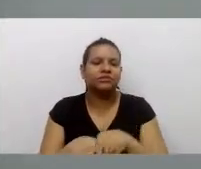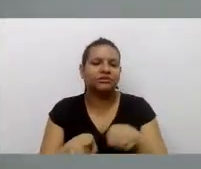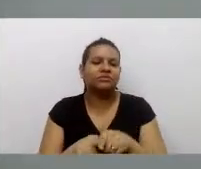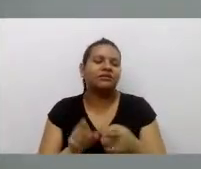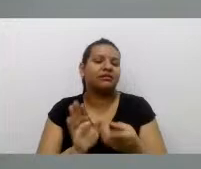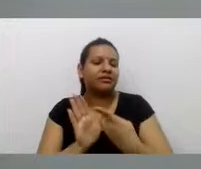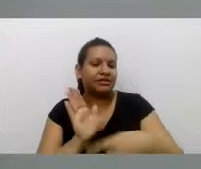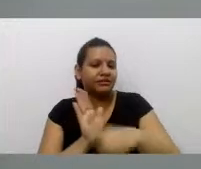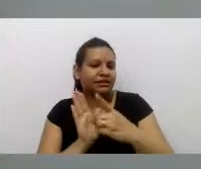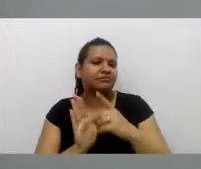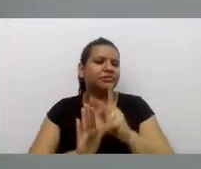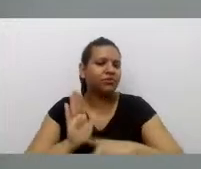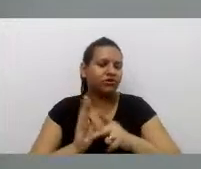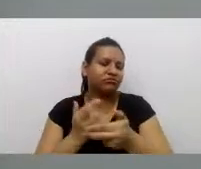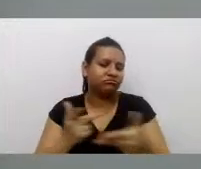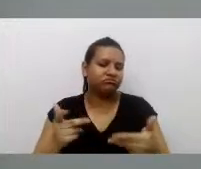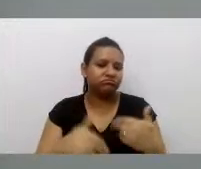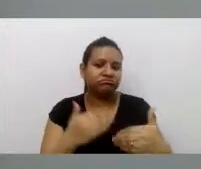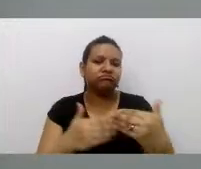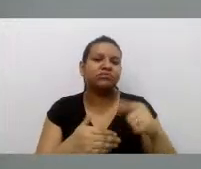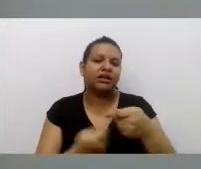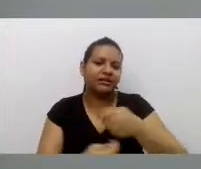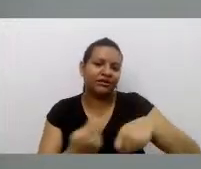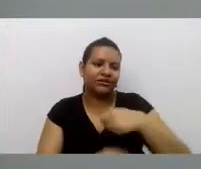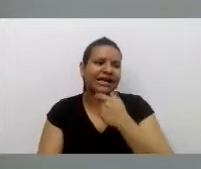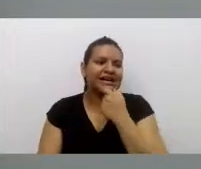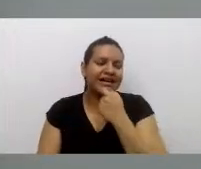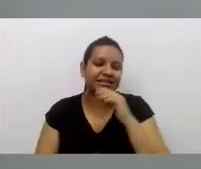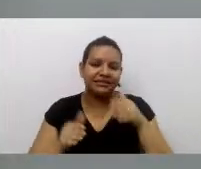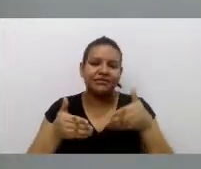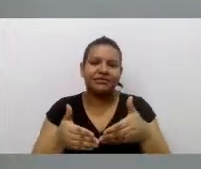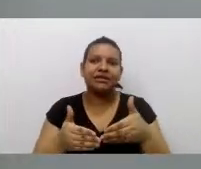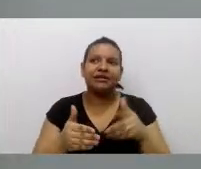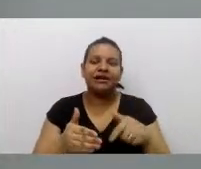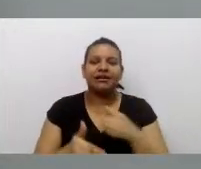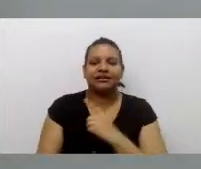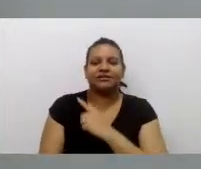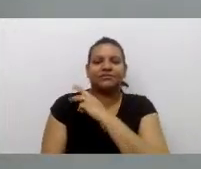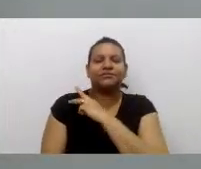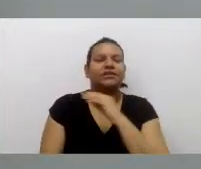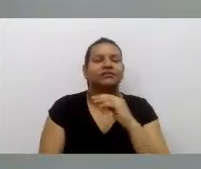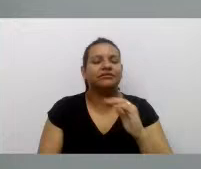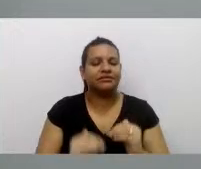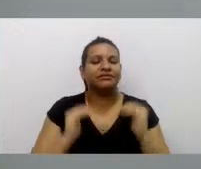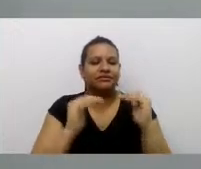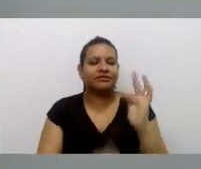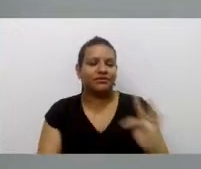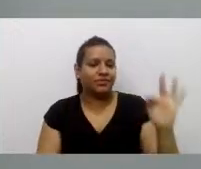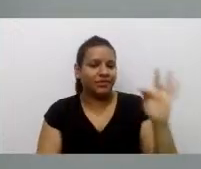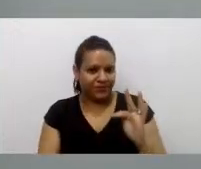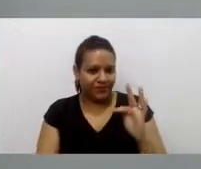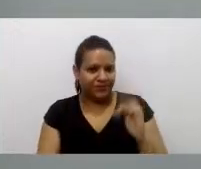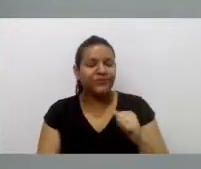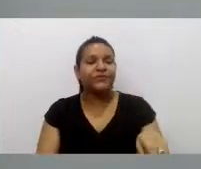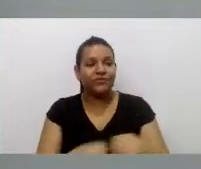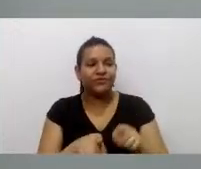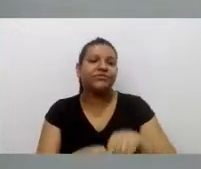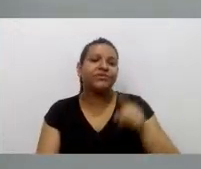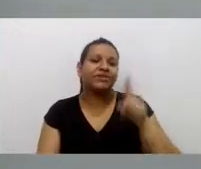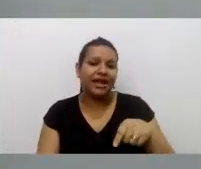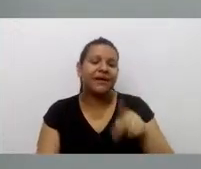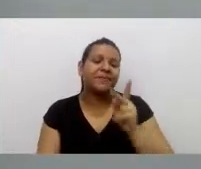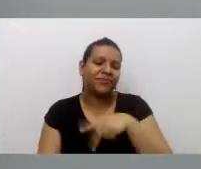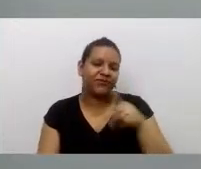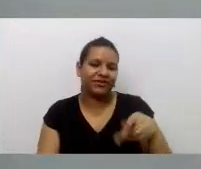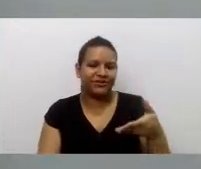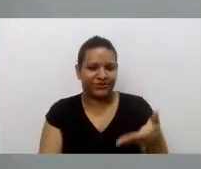EFL, e desenvolvimento de negócios em inglês para ensino superior e setores privados. E também é teacher training no British Council. Então,